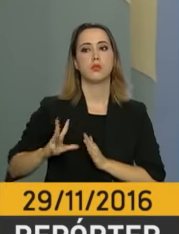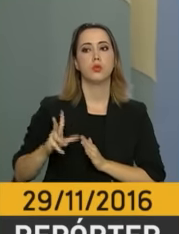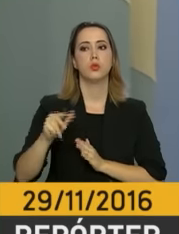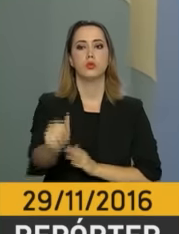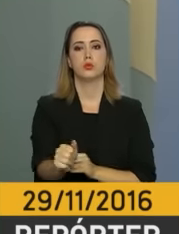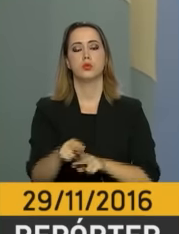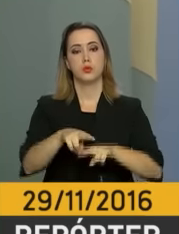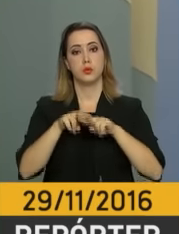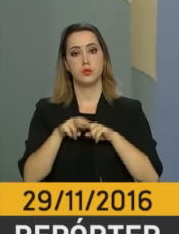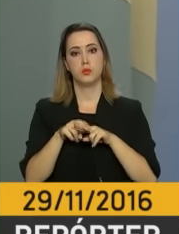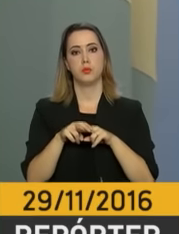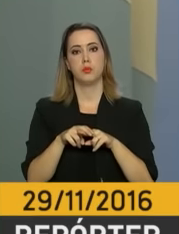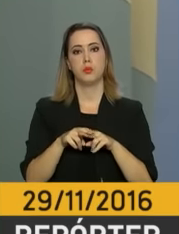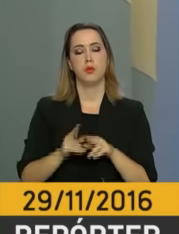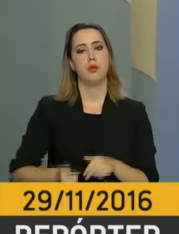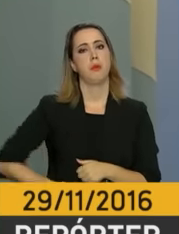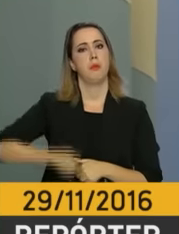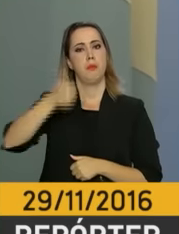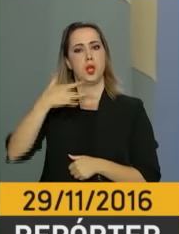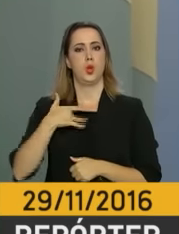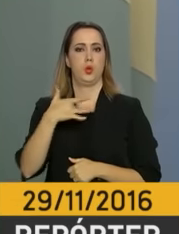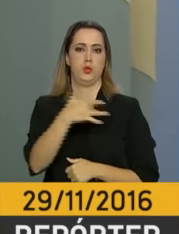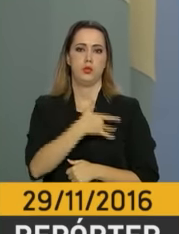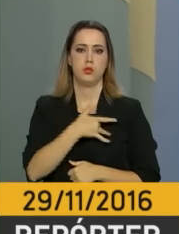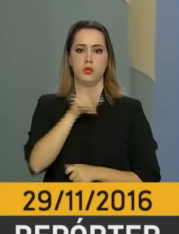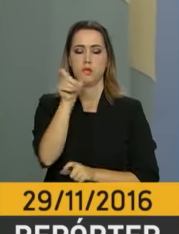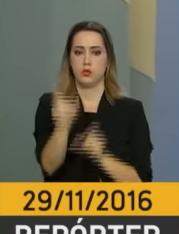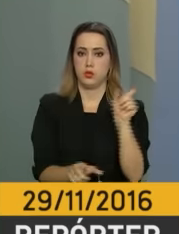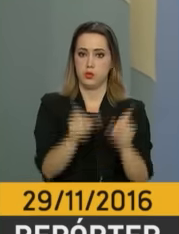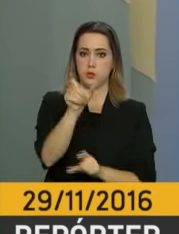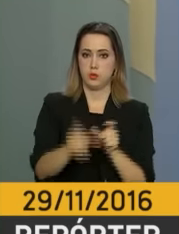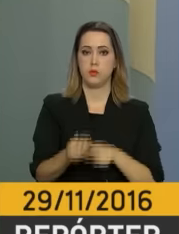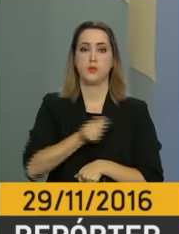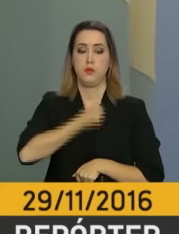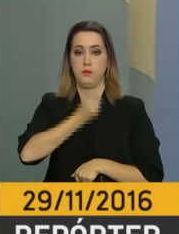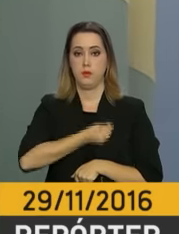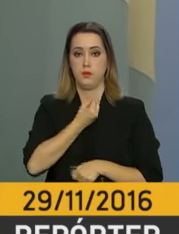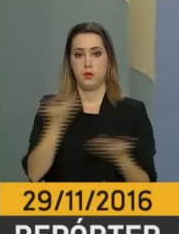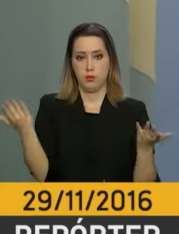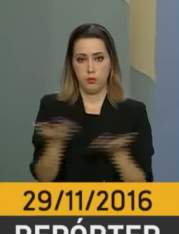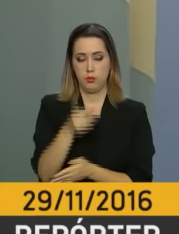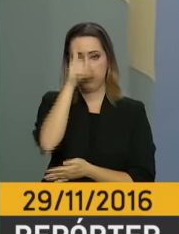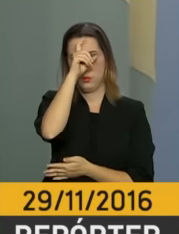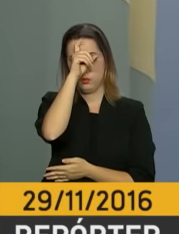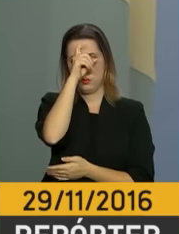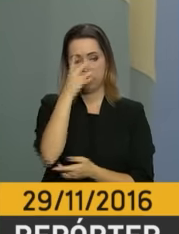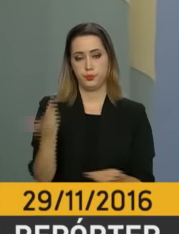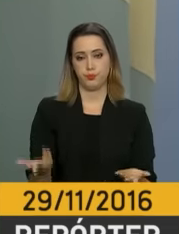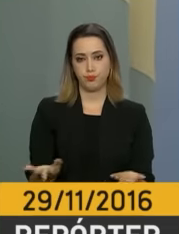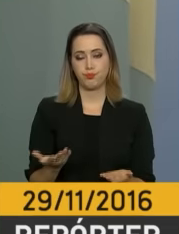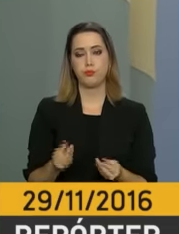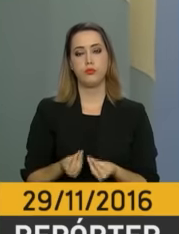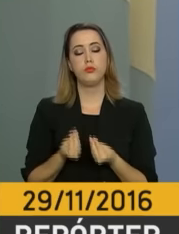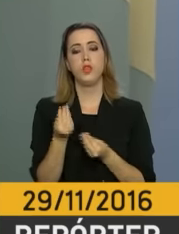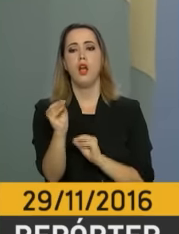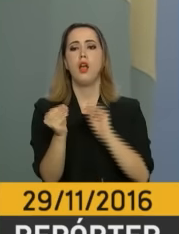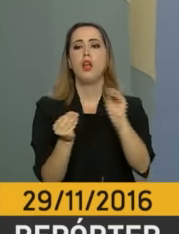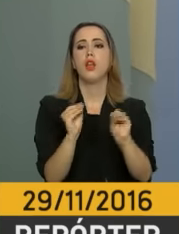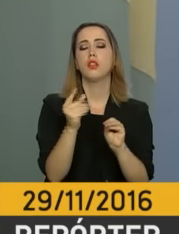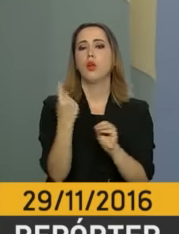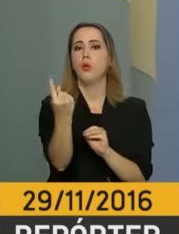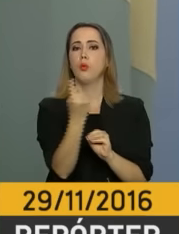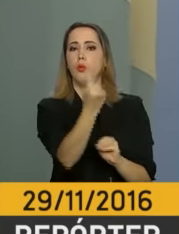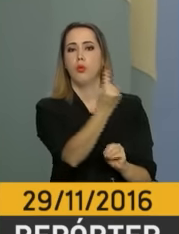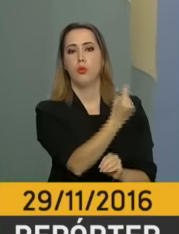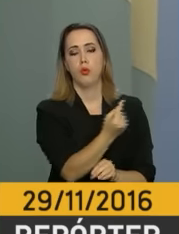pela recuperação dos sobreviventes hospitalizados. A cada uma das famílias hoje atingidas pela